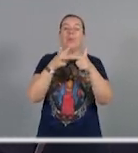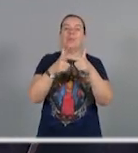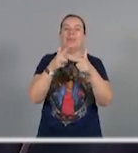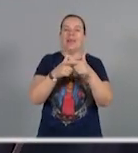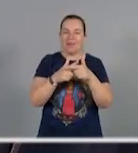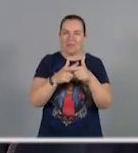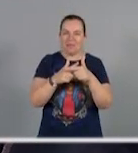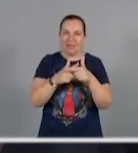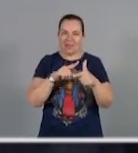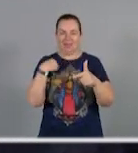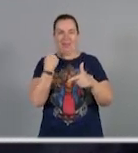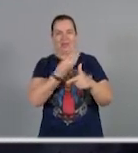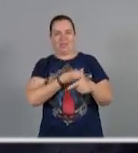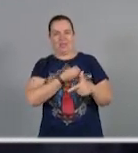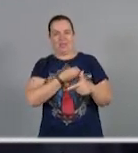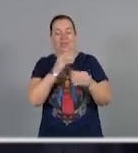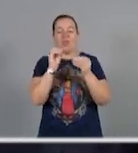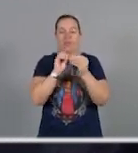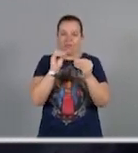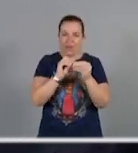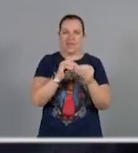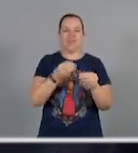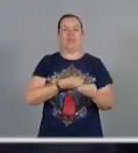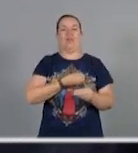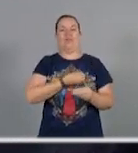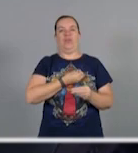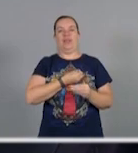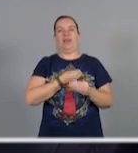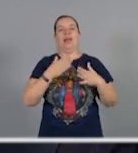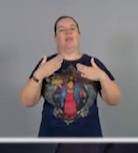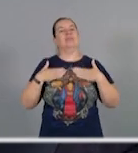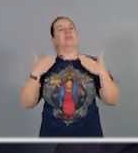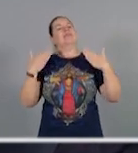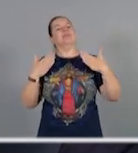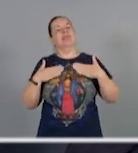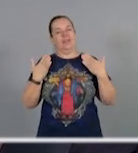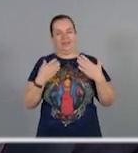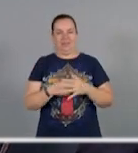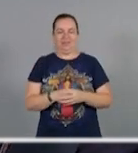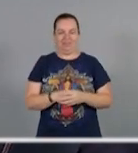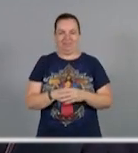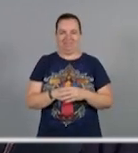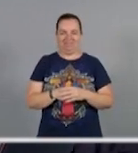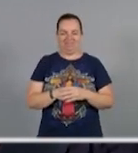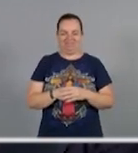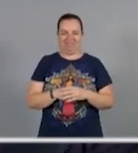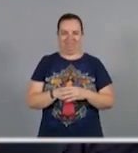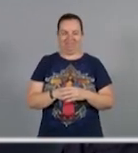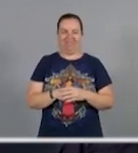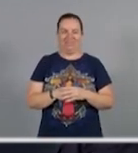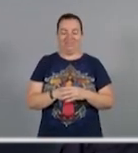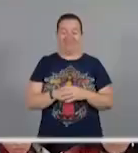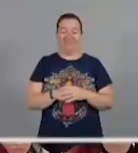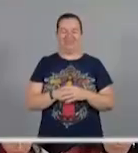O risco é um preço a pagar para a vibração da vida. Escutou?